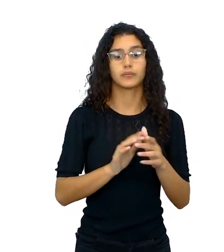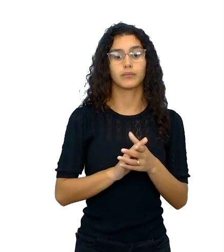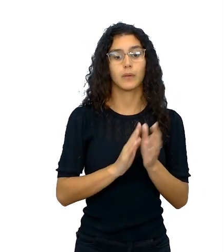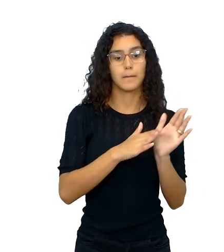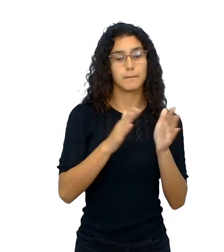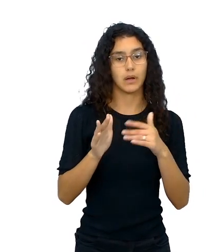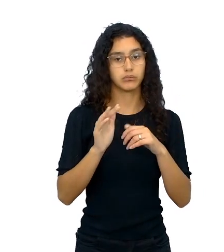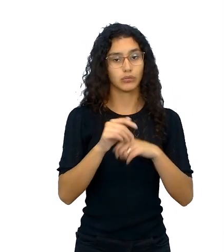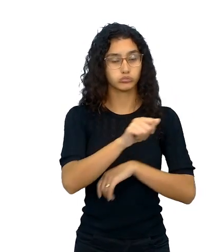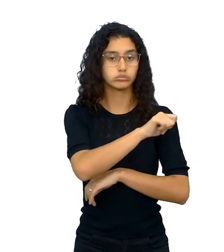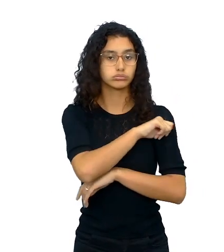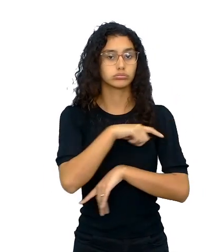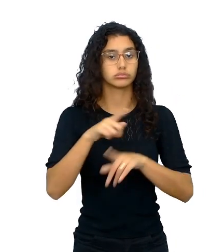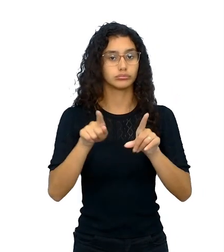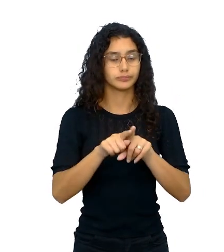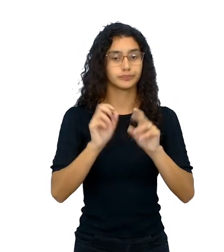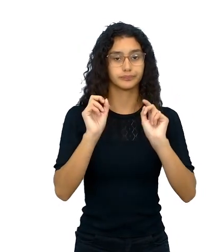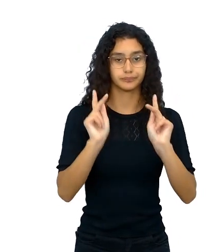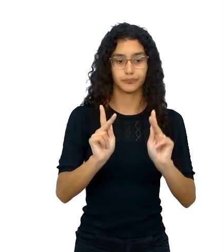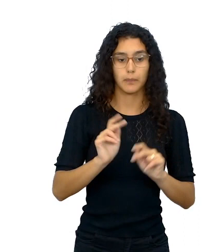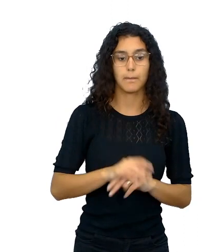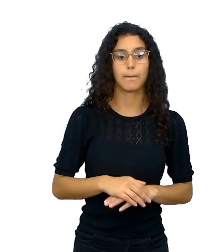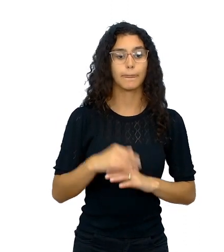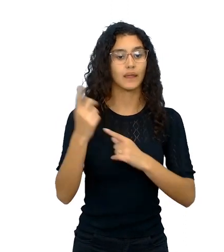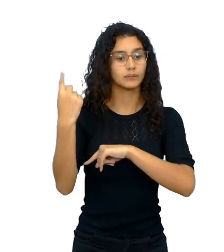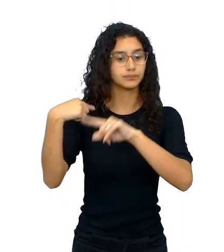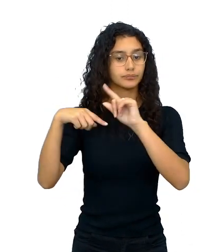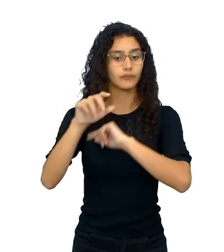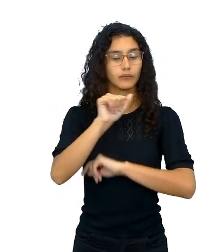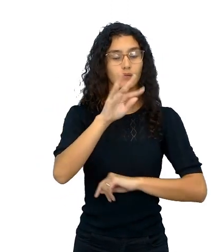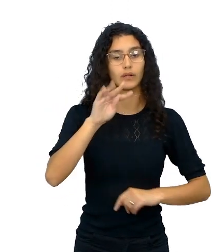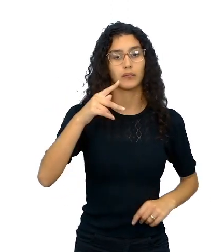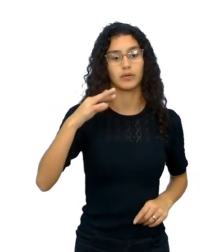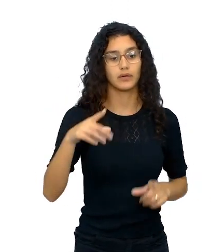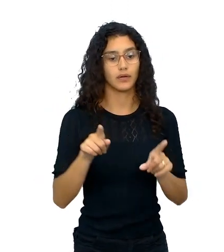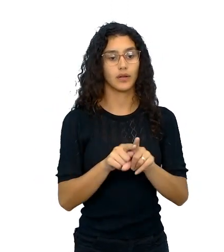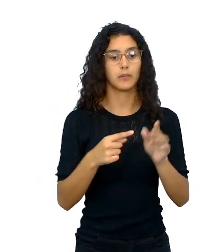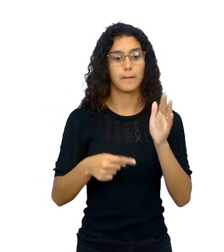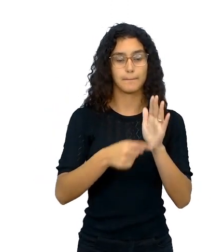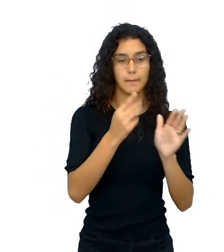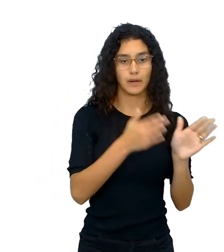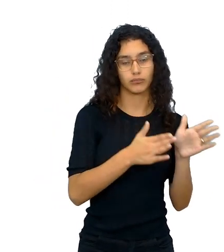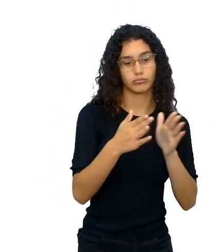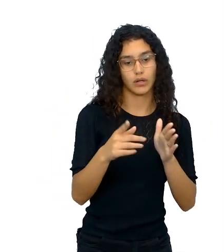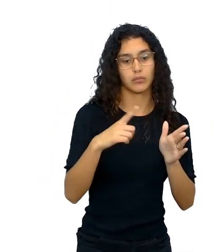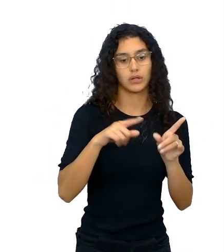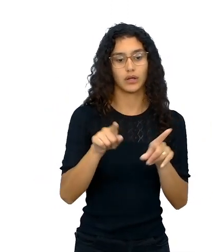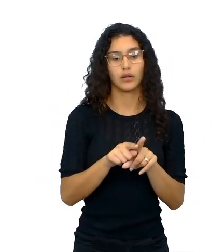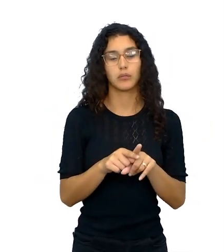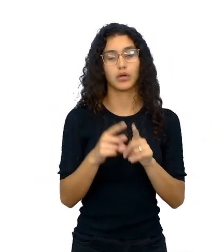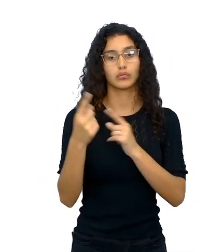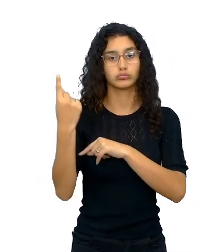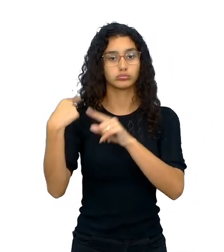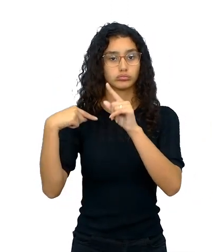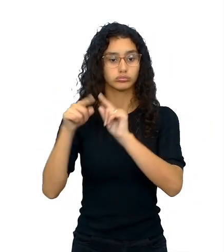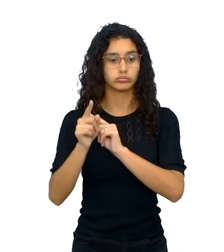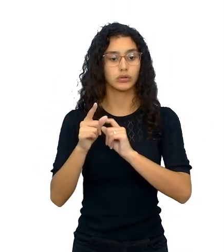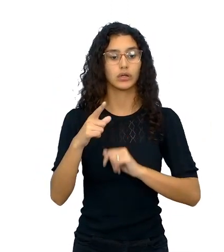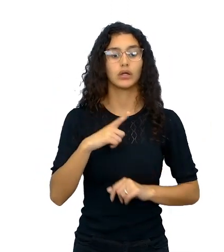passe isso para os seus alunos, tá? Os desdobramentos para a TPC, numa primeira etapa, né, nesses